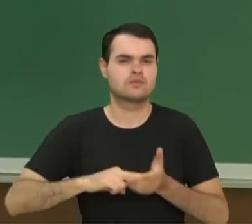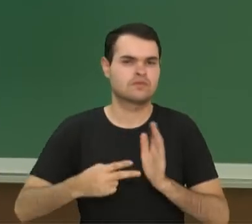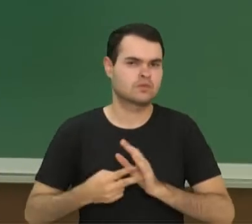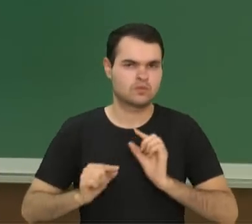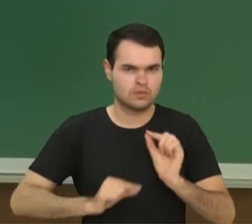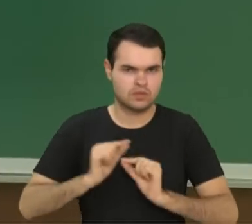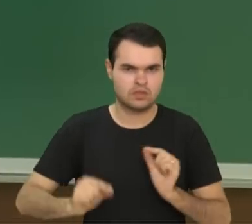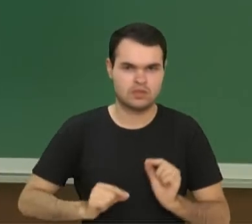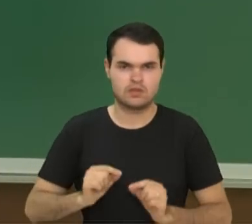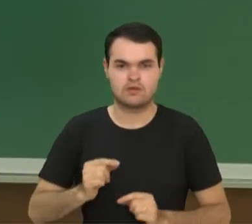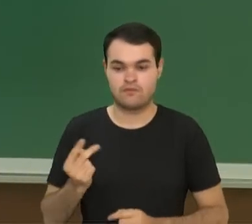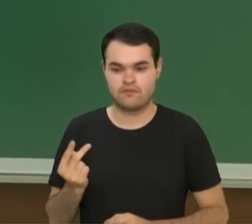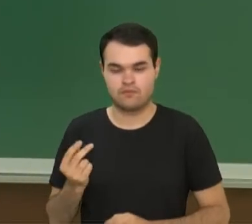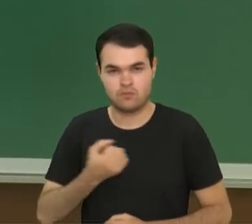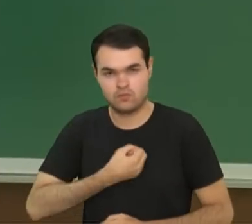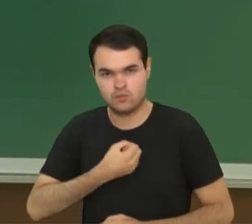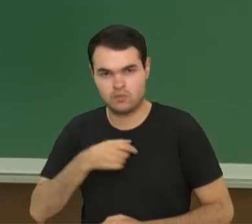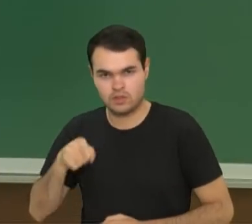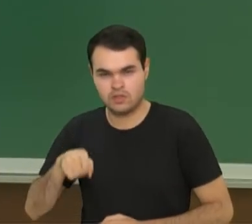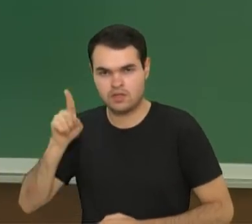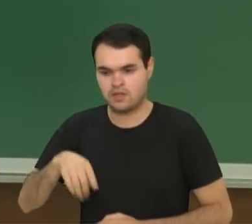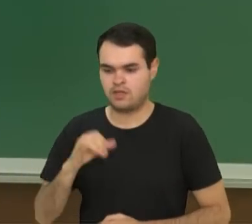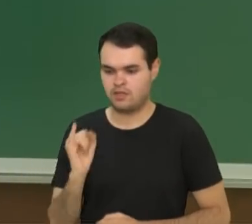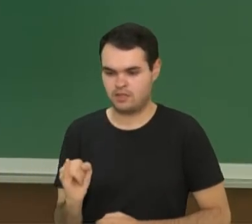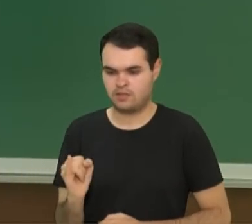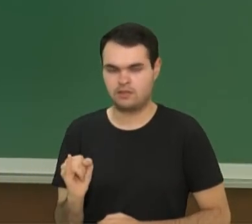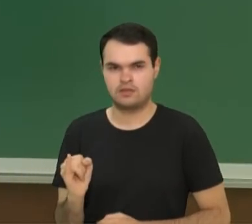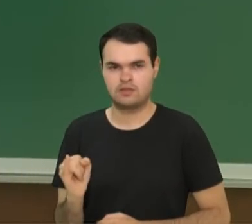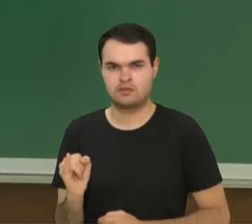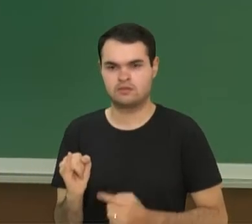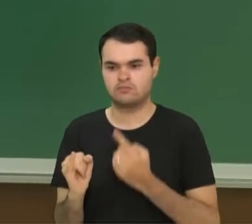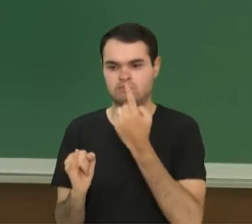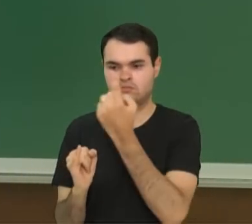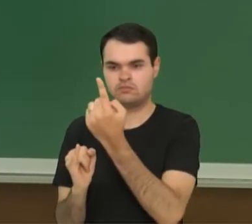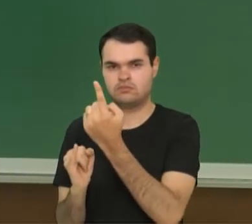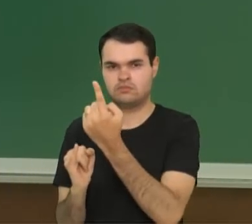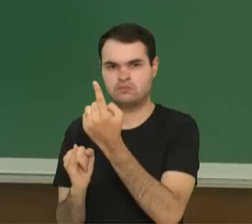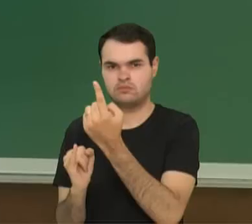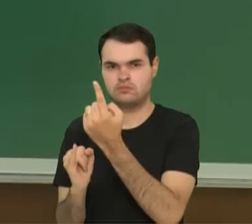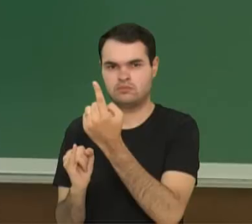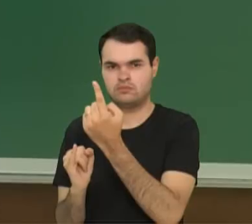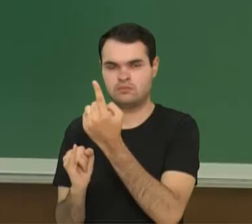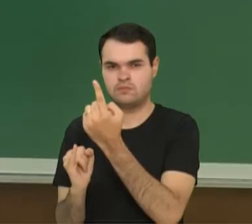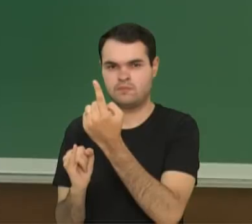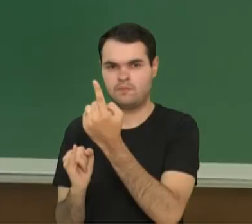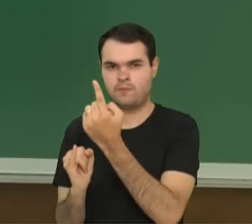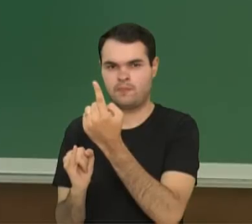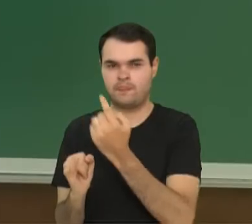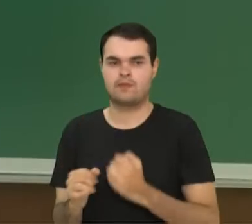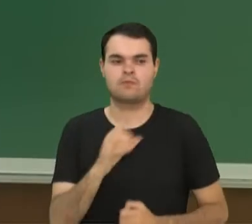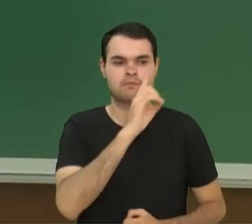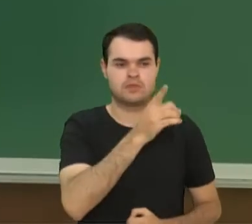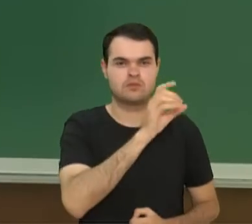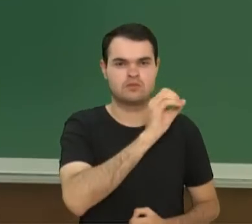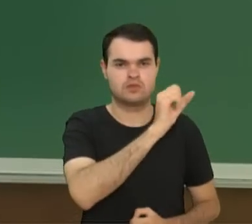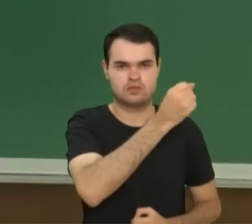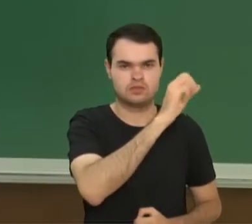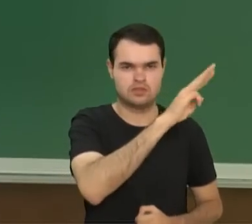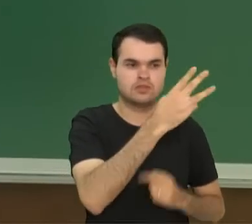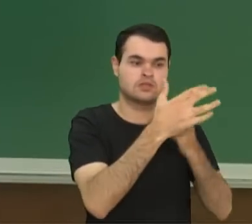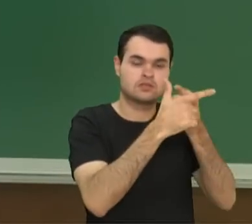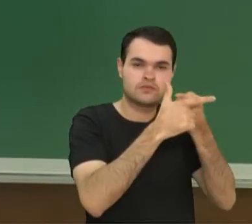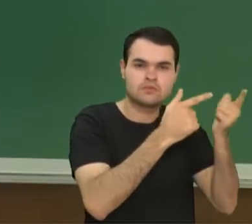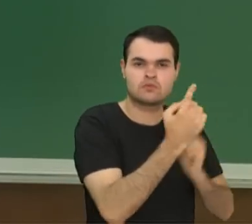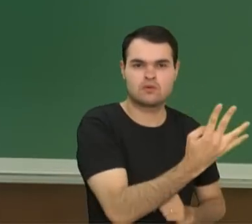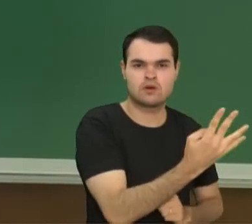seja, este valor vai ser i elevado a 1. O 1083 dividido por 4 vai sobrar